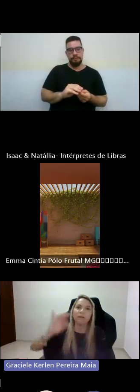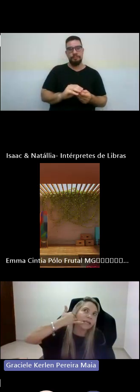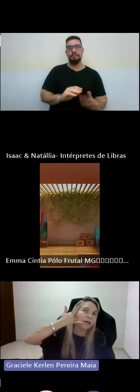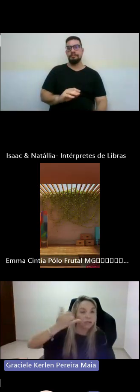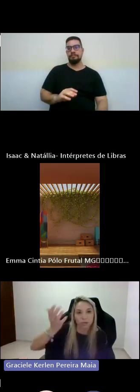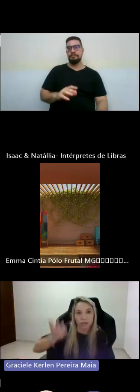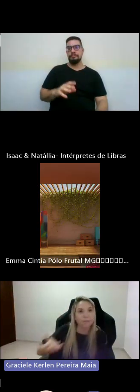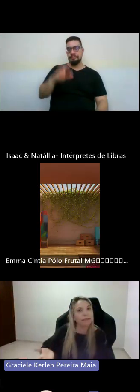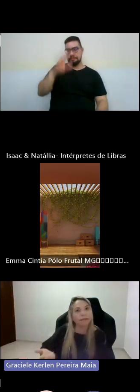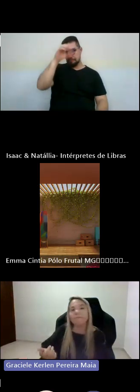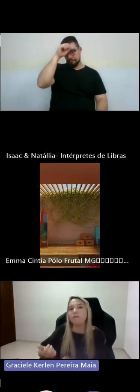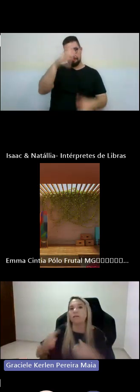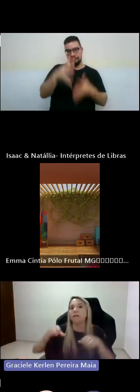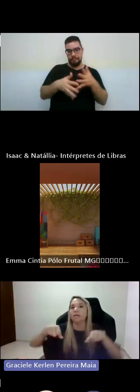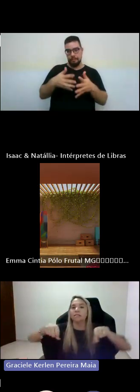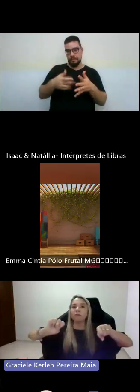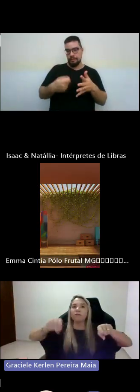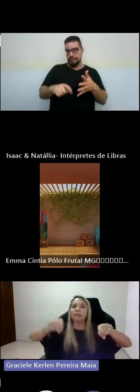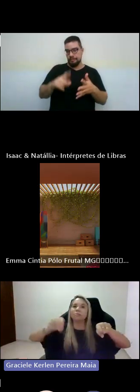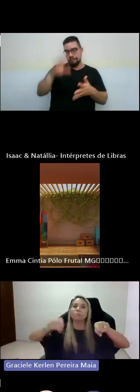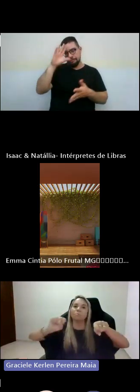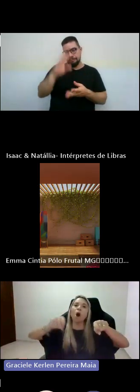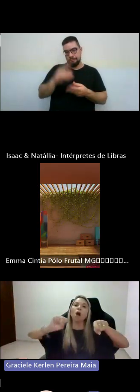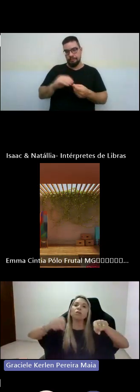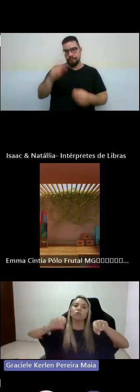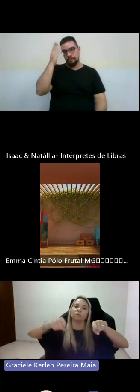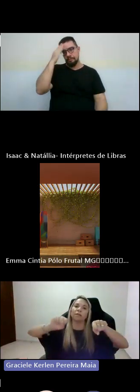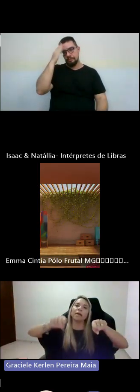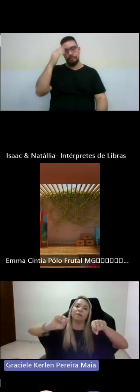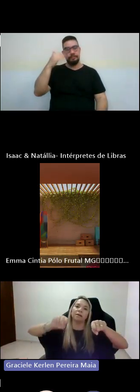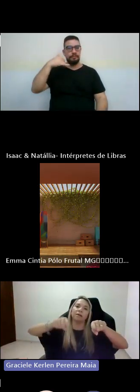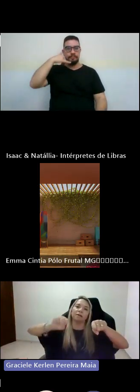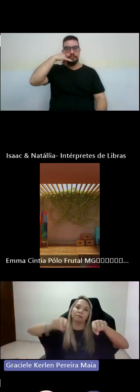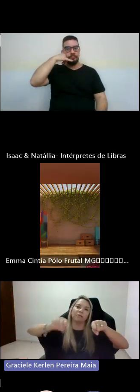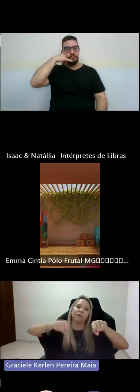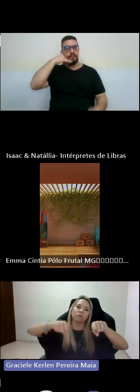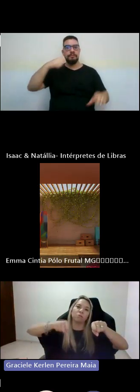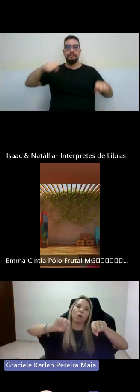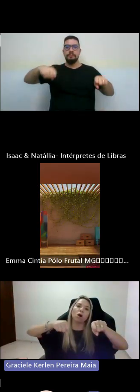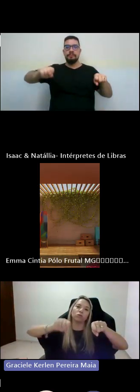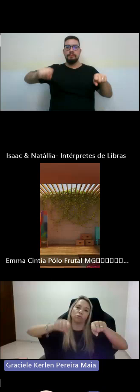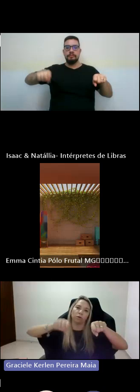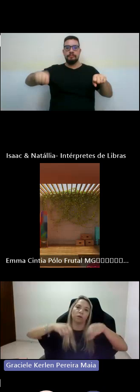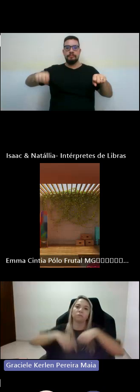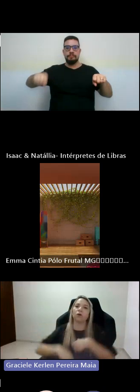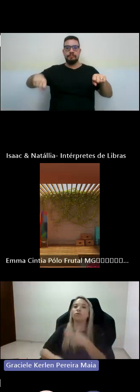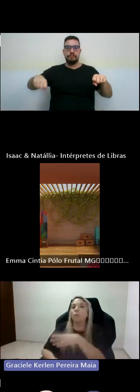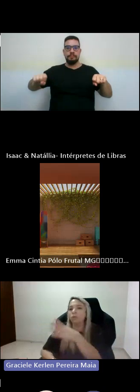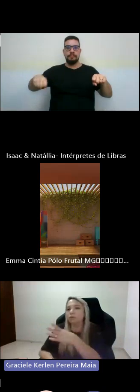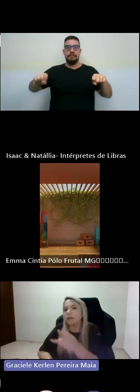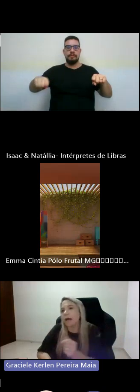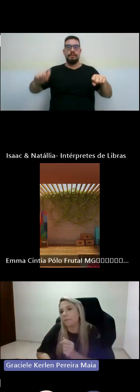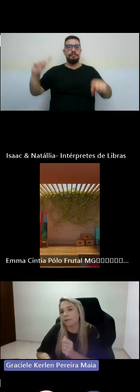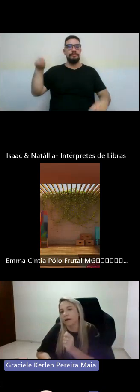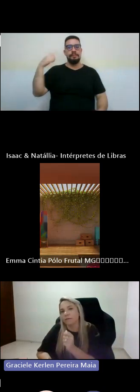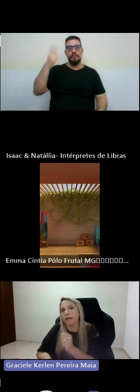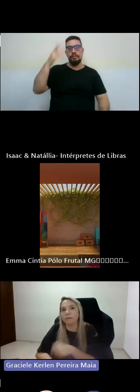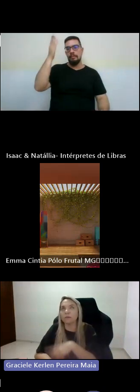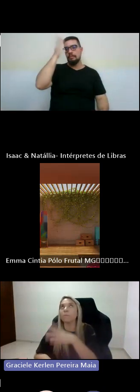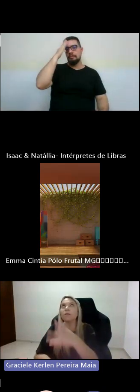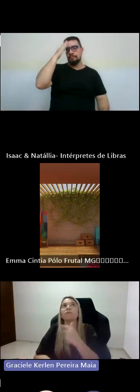faço isso aqui, a pessoa sabe que é telefone. Se eu faço moto, né? Se eu faço moto, todo mundo